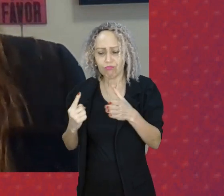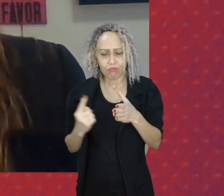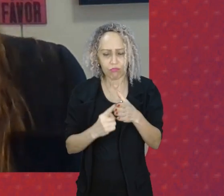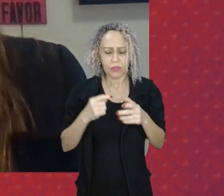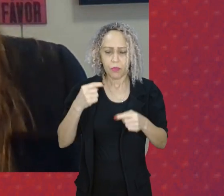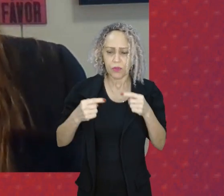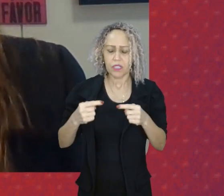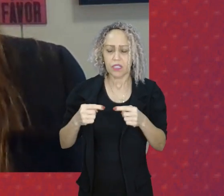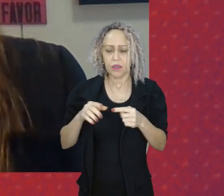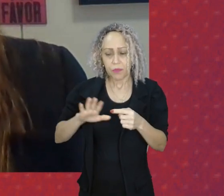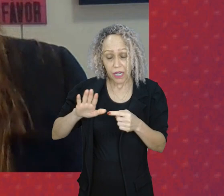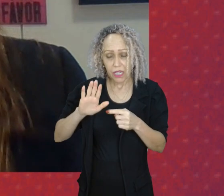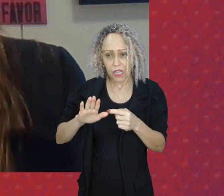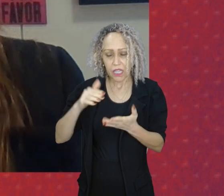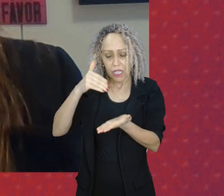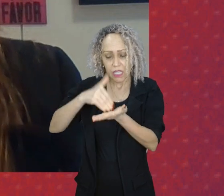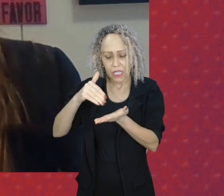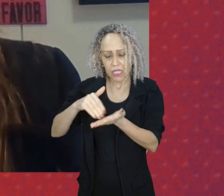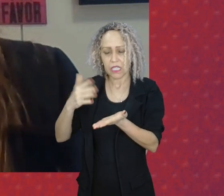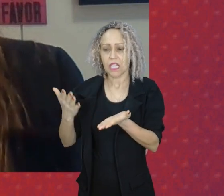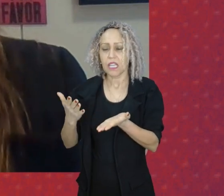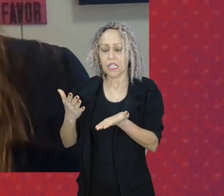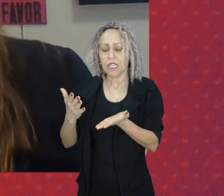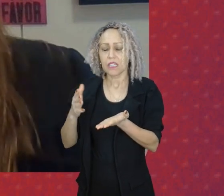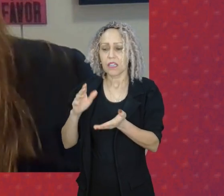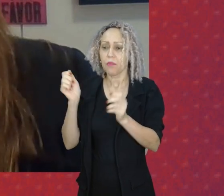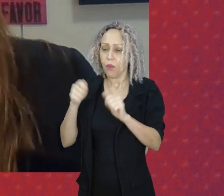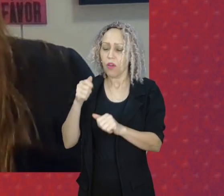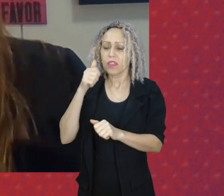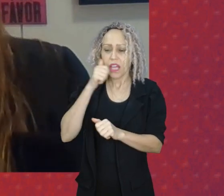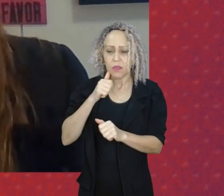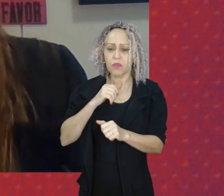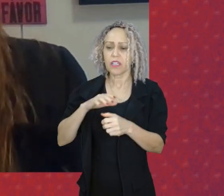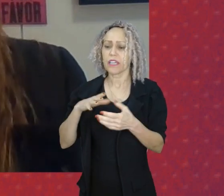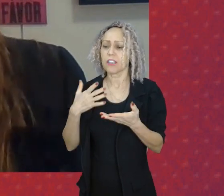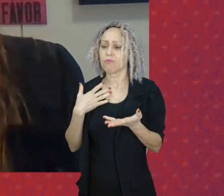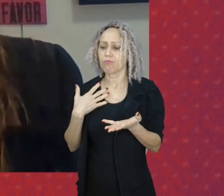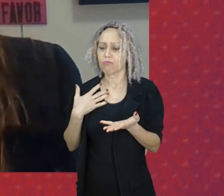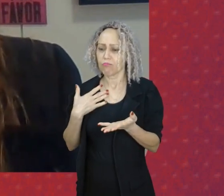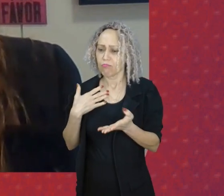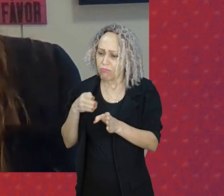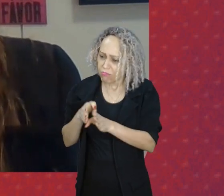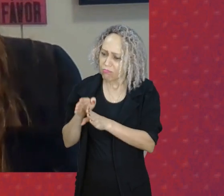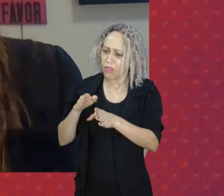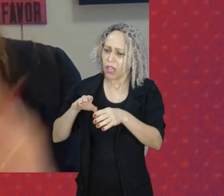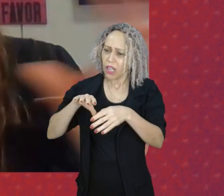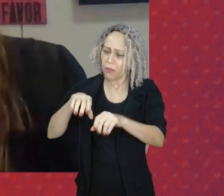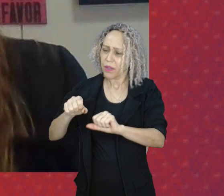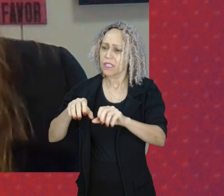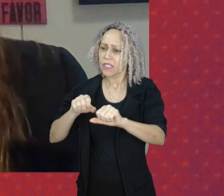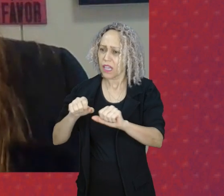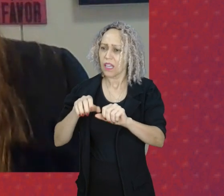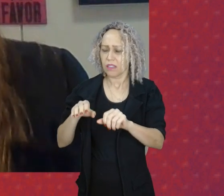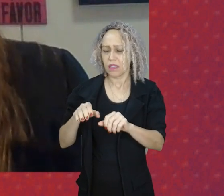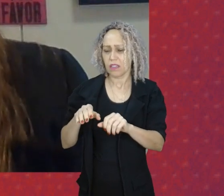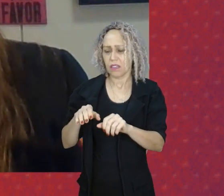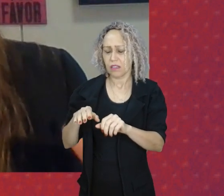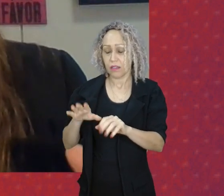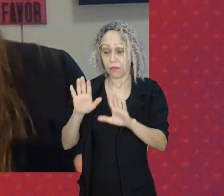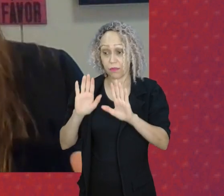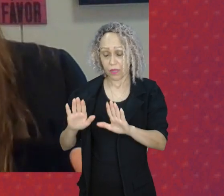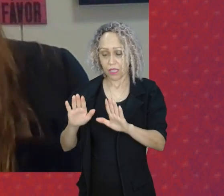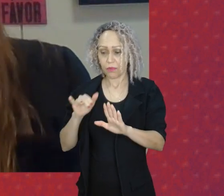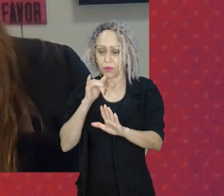de mulheres dentro dos partidos, para que elas consigam capacitar as mulheres para a política, para que a gente tenha algo fora das eleições,